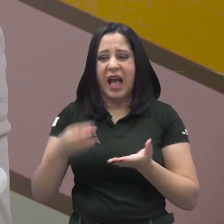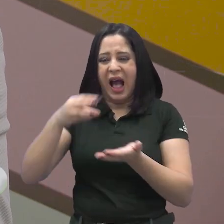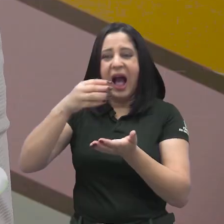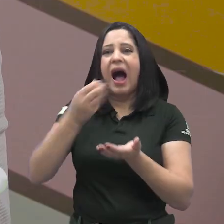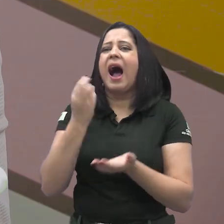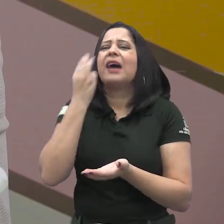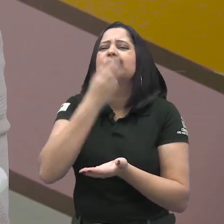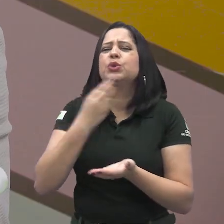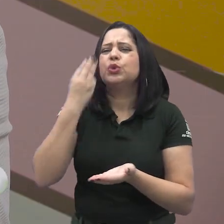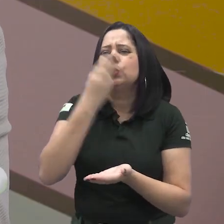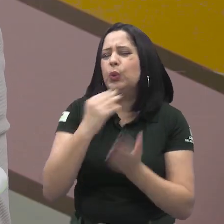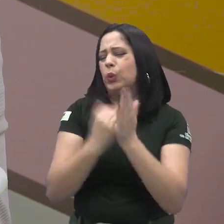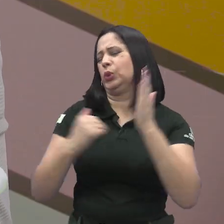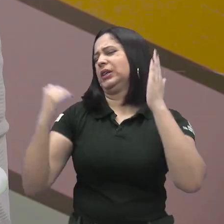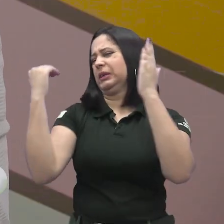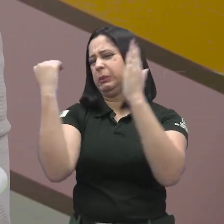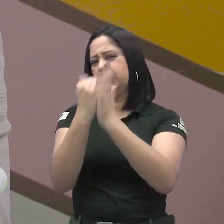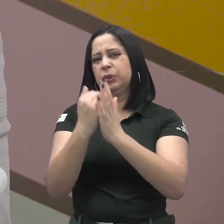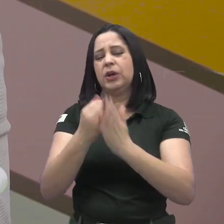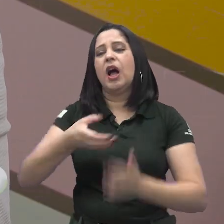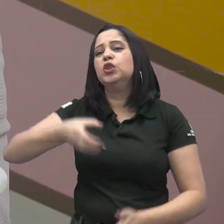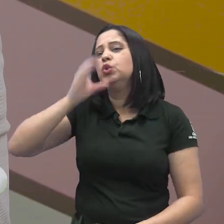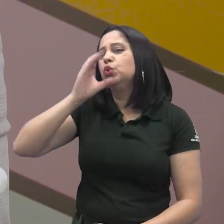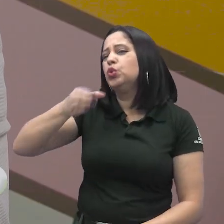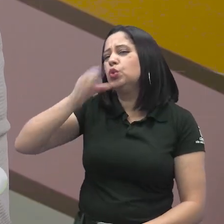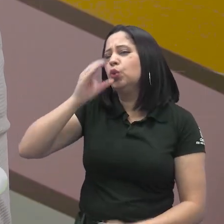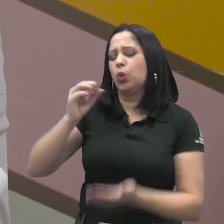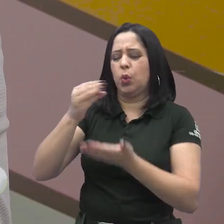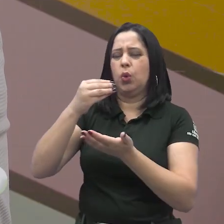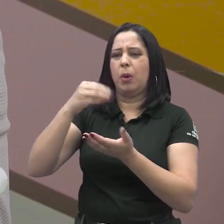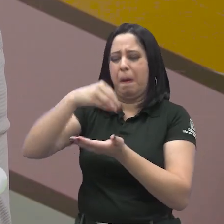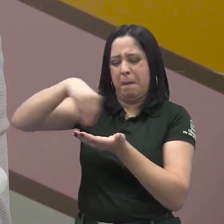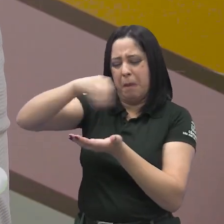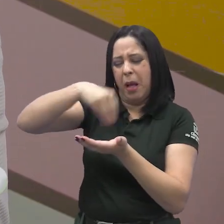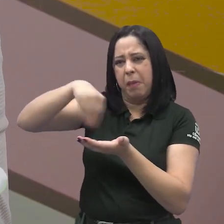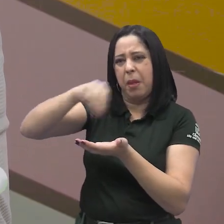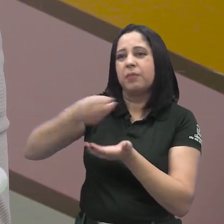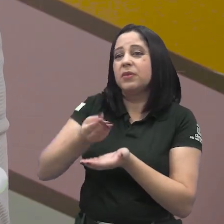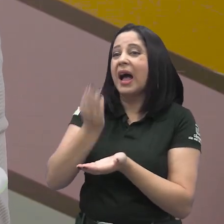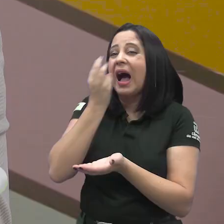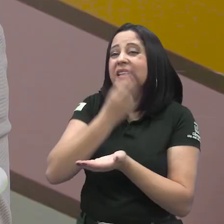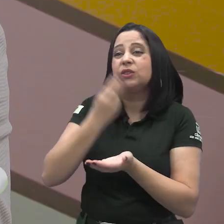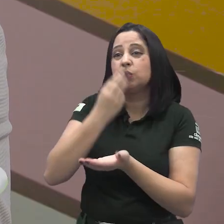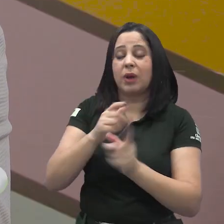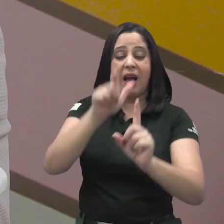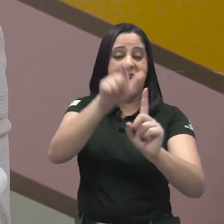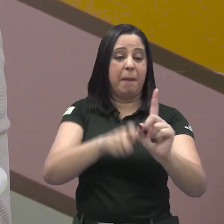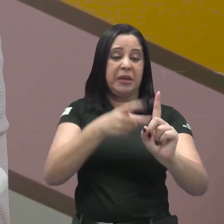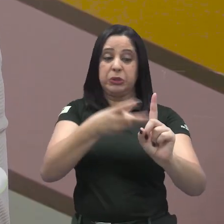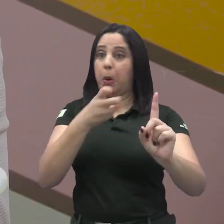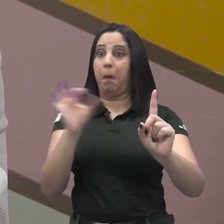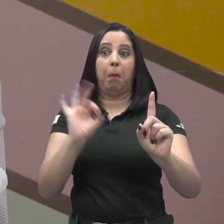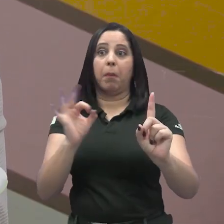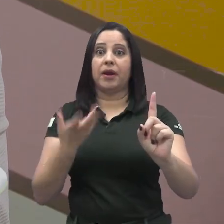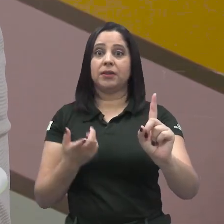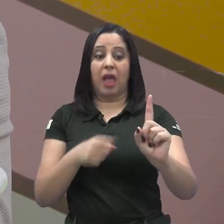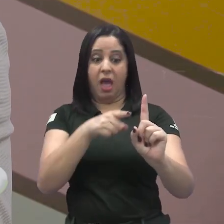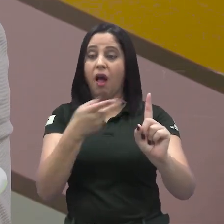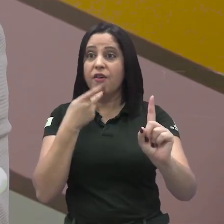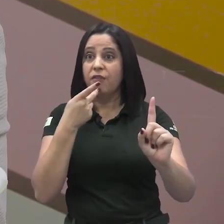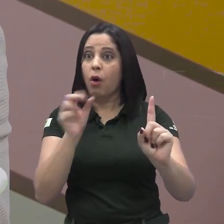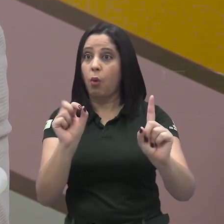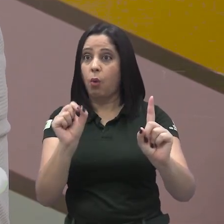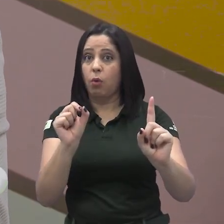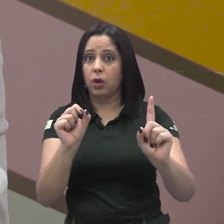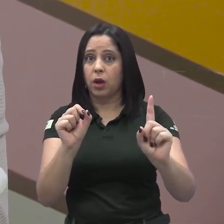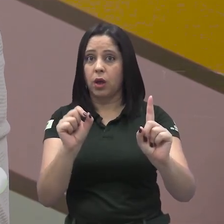açúcar, refrigerante, sucos de fruta doces e tudo, e a pessoa não percebendo que isso está fazendo mal, porque ela falou, e é muito